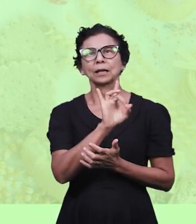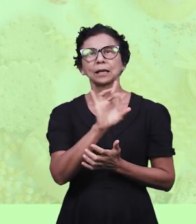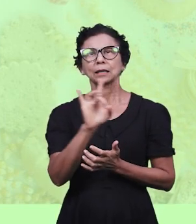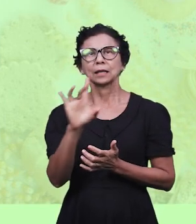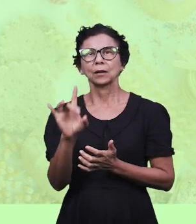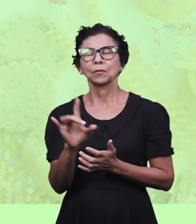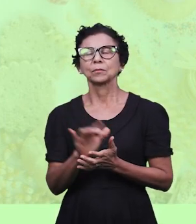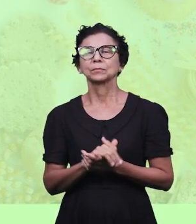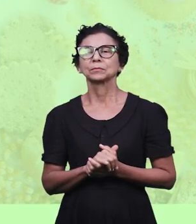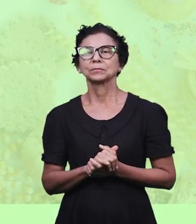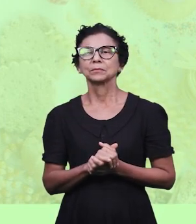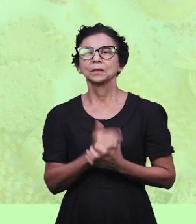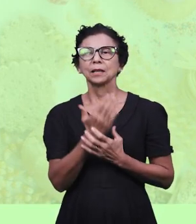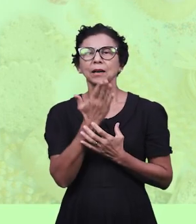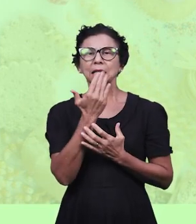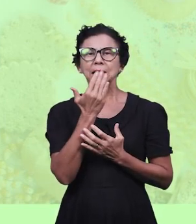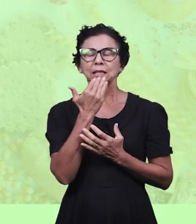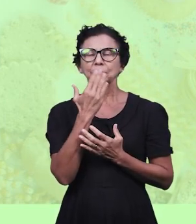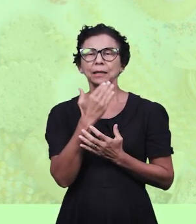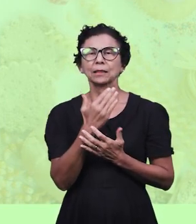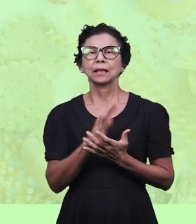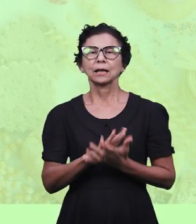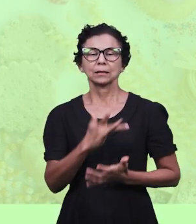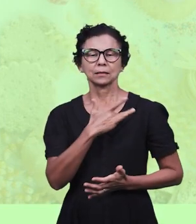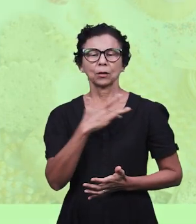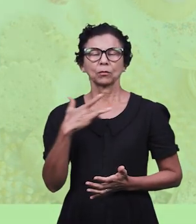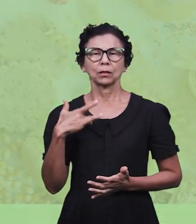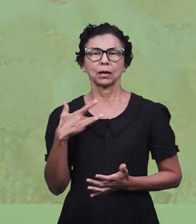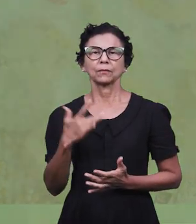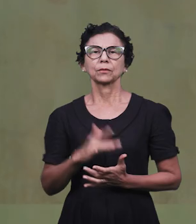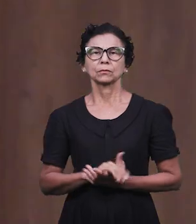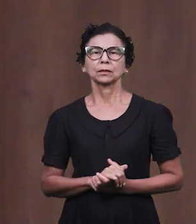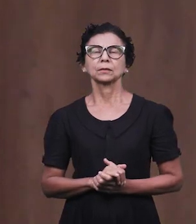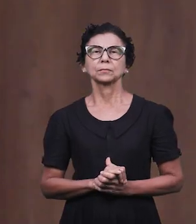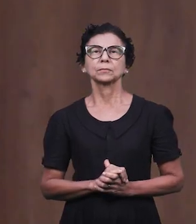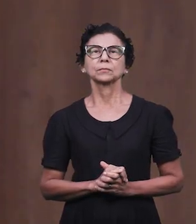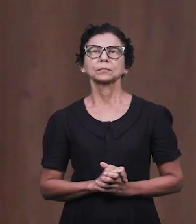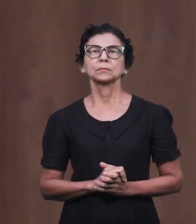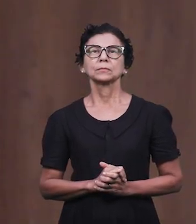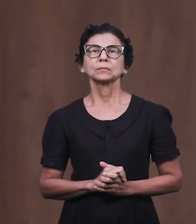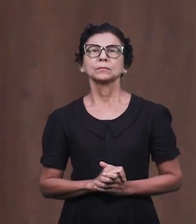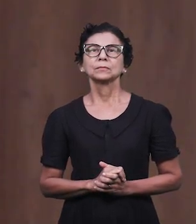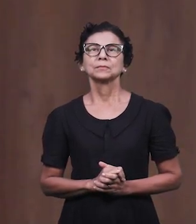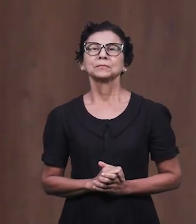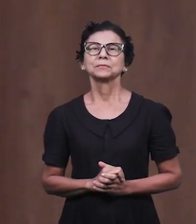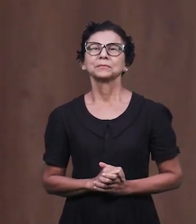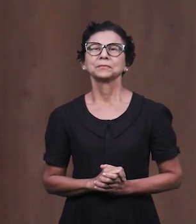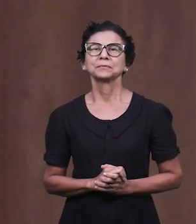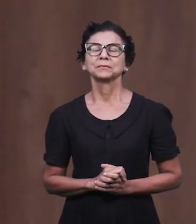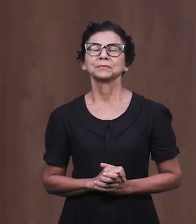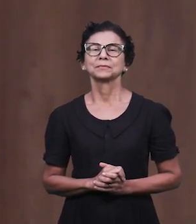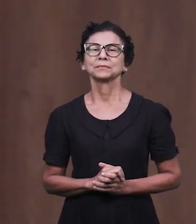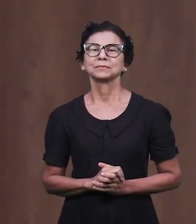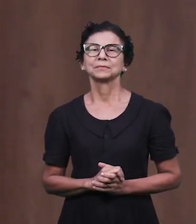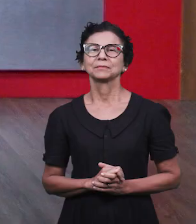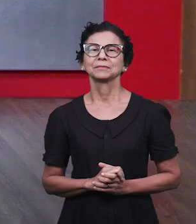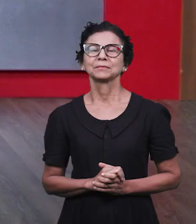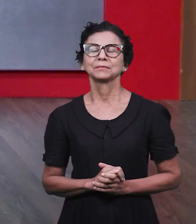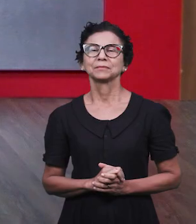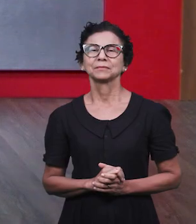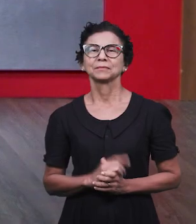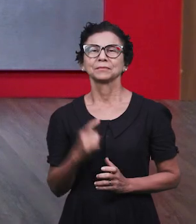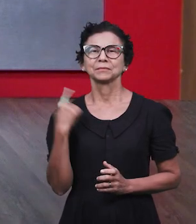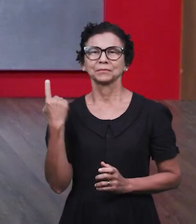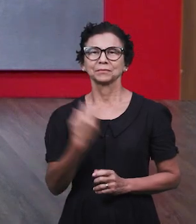cada um comerá o bem. Eu acho muito interessante quando vamos até a palavra, eu percebo que todos